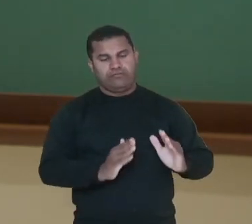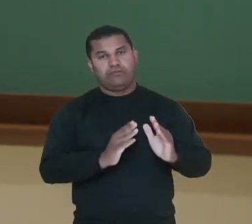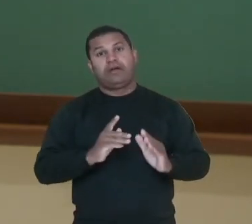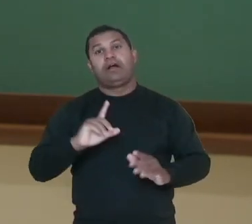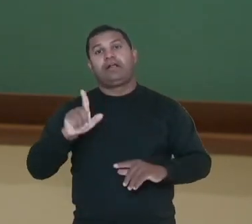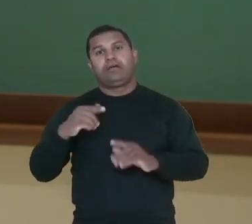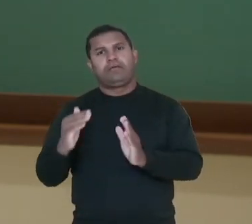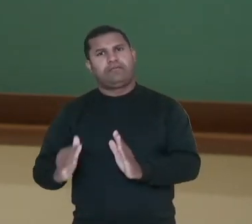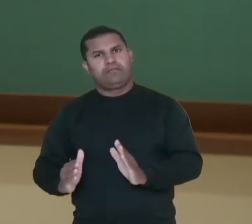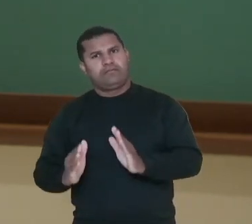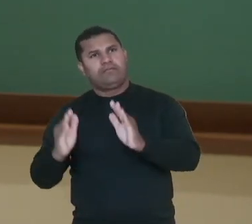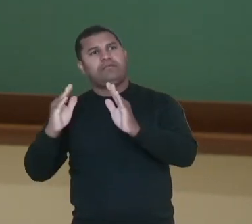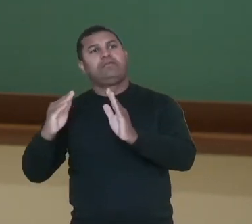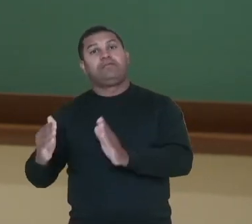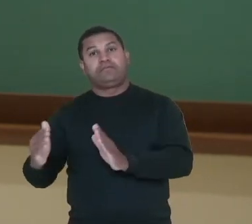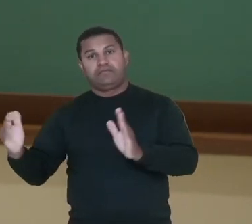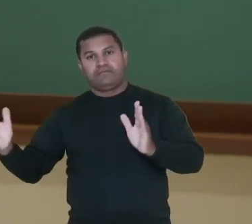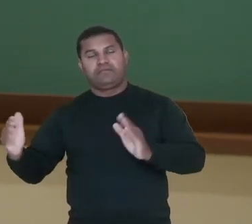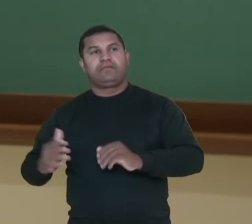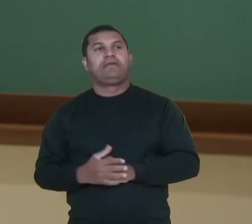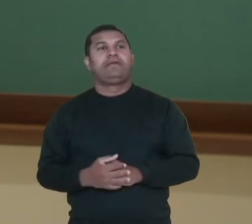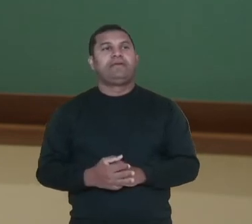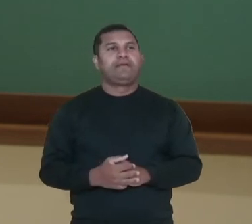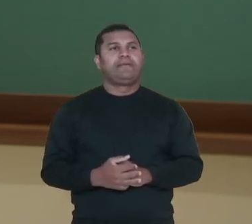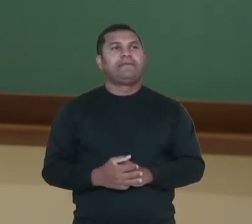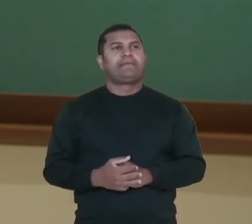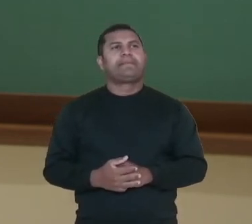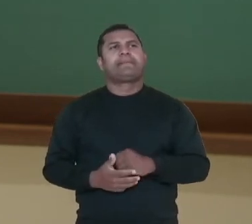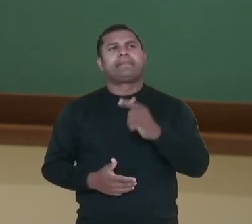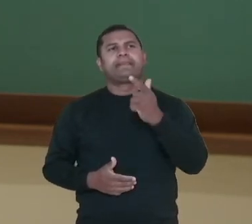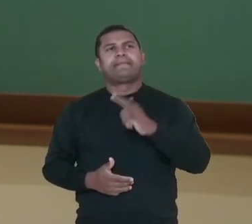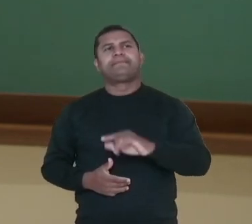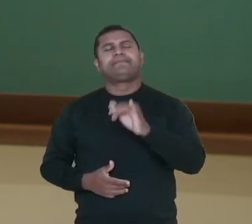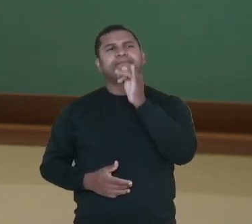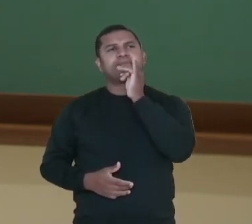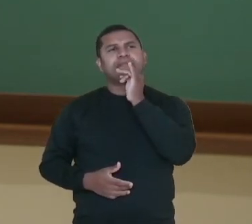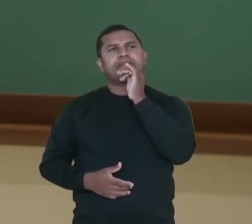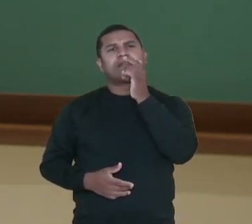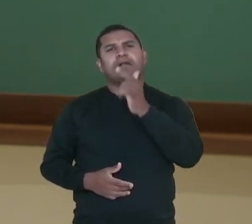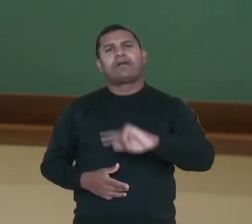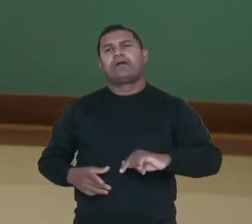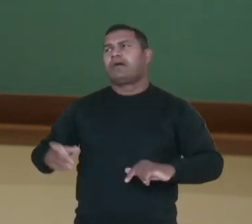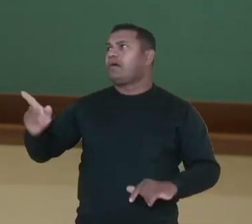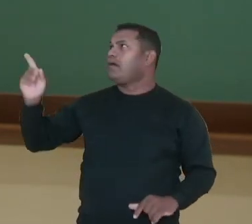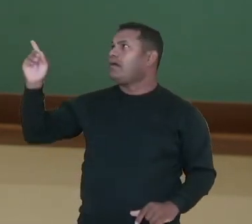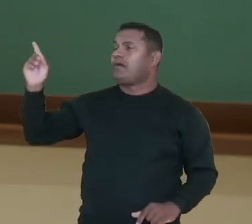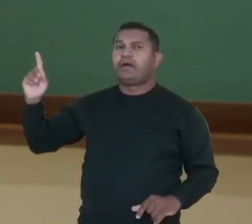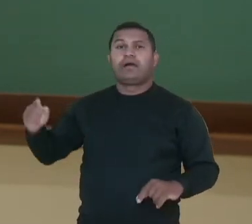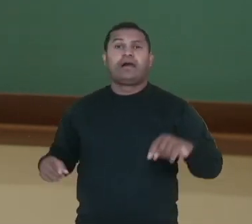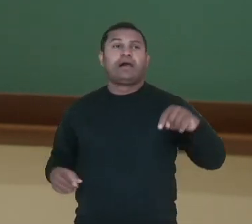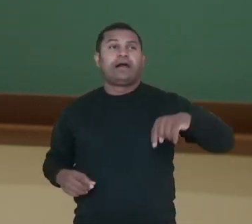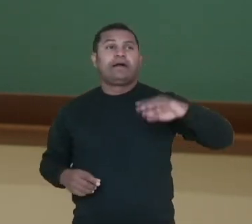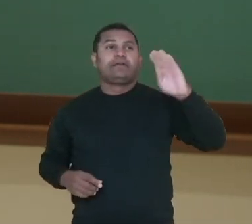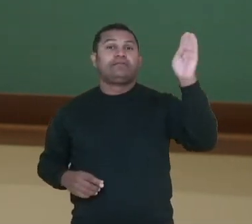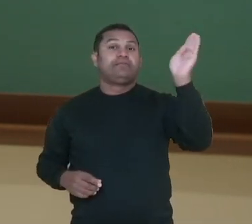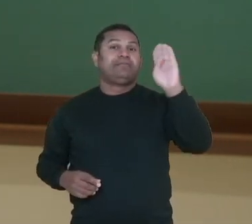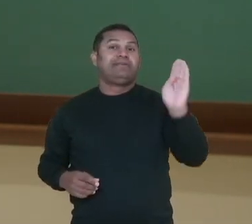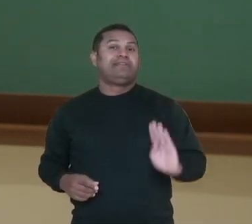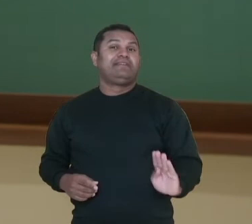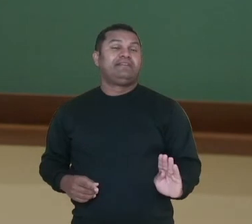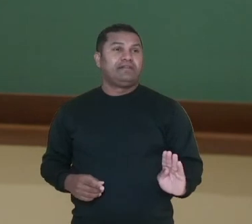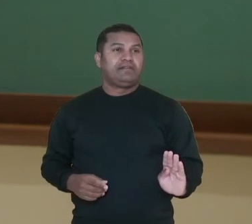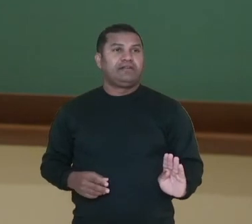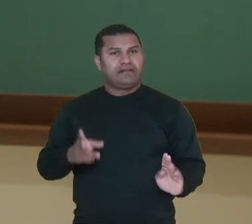então, temos aí, olha só, a população aqui comparada aqui do Brasil com da República Democrática do Congo, que está tendo uma